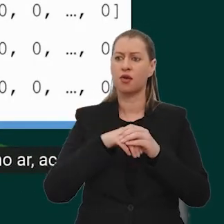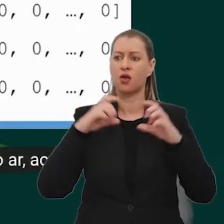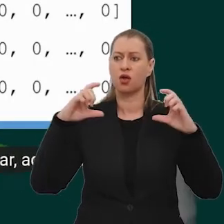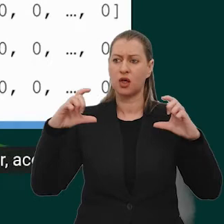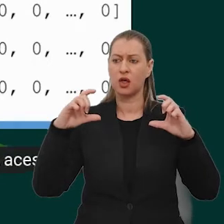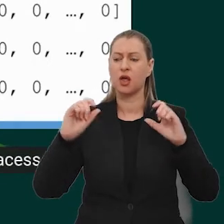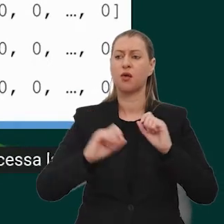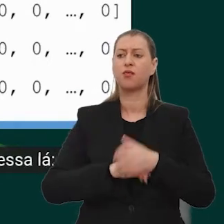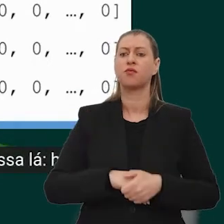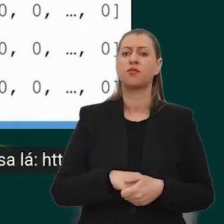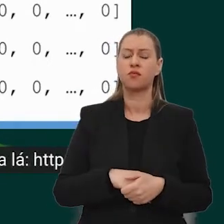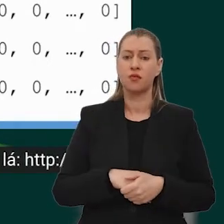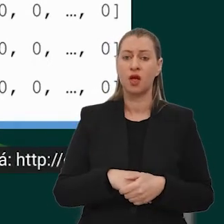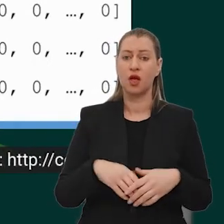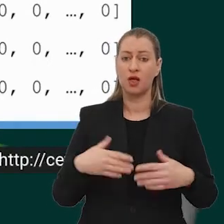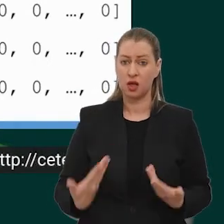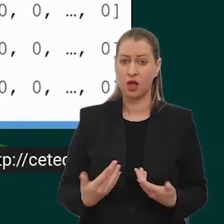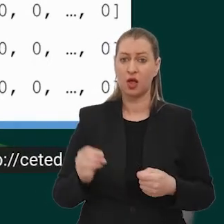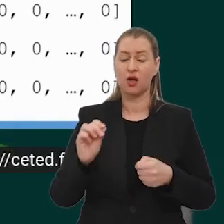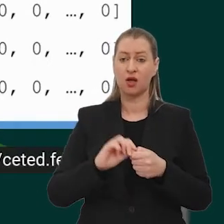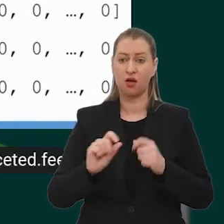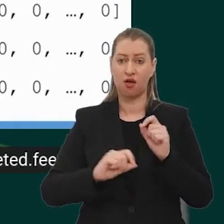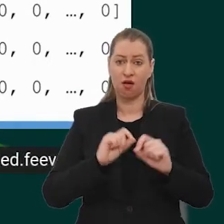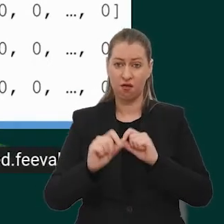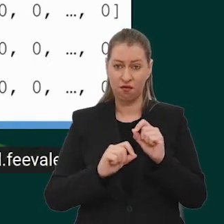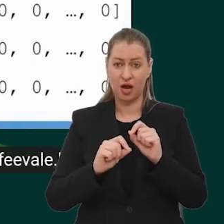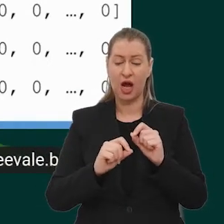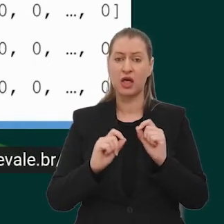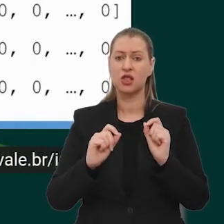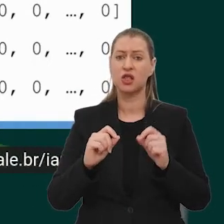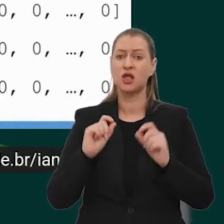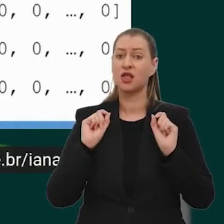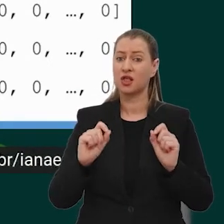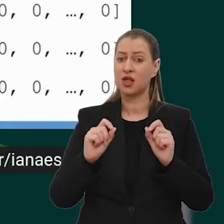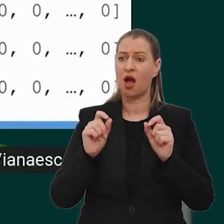um array. E daí a gente faz essa pilha